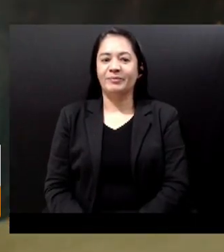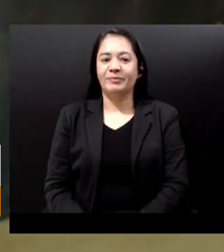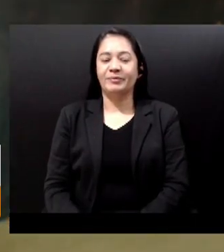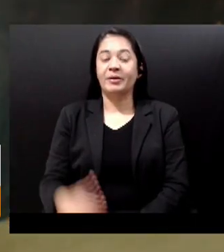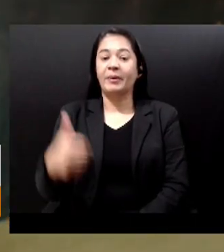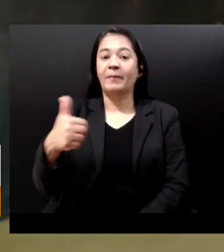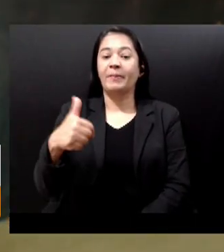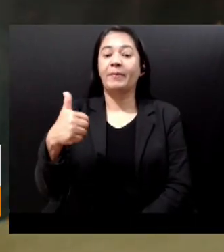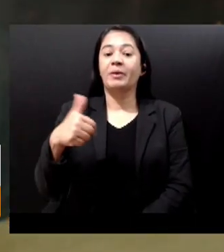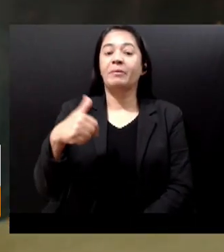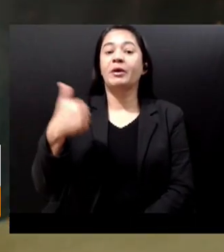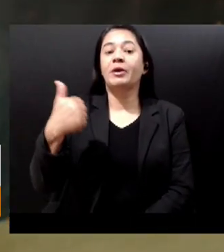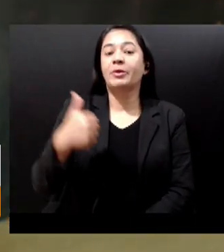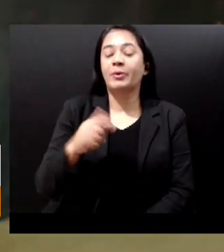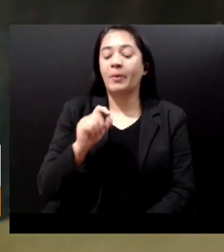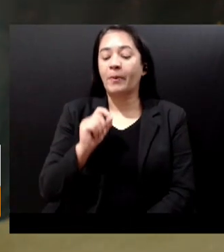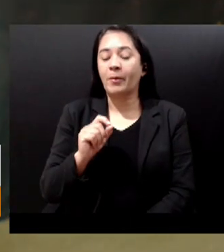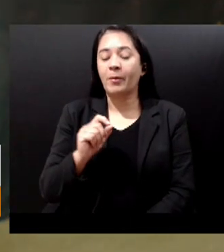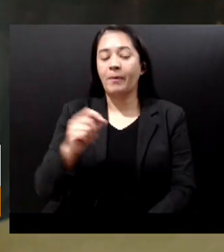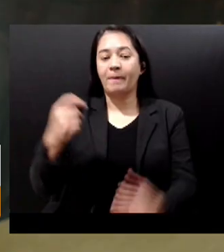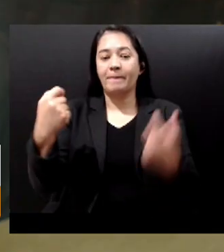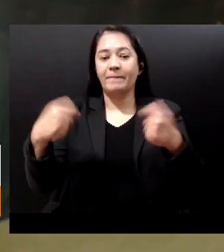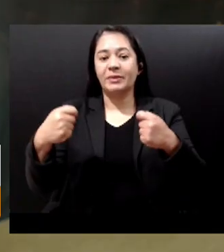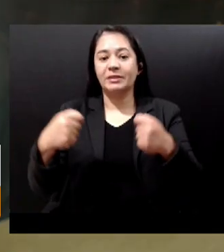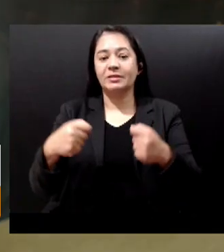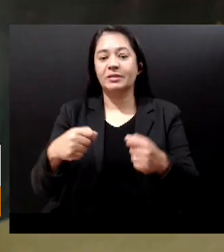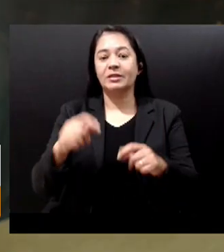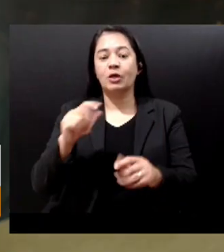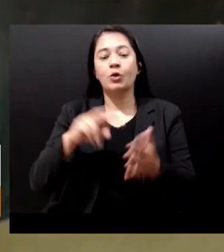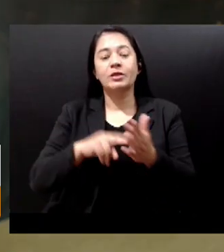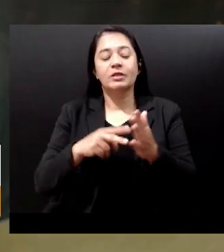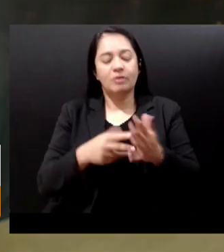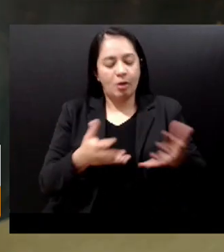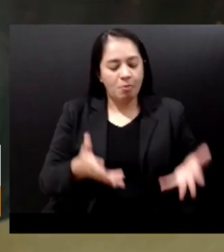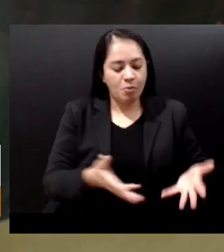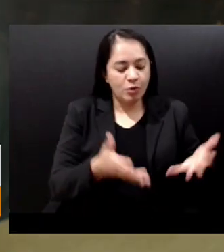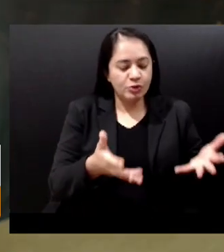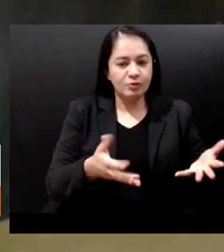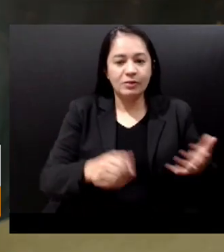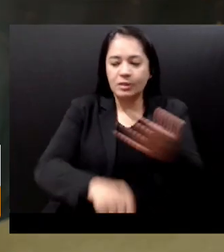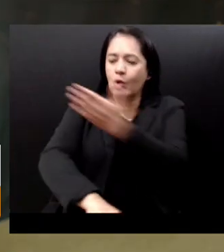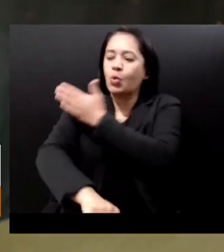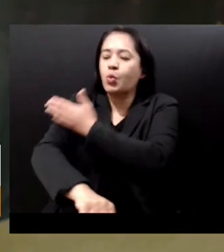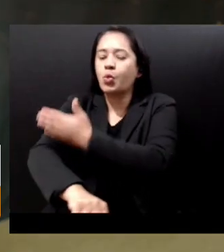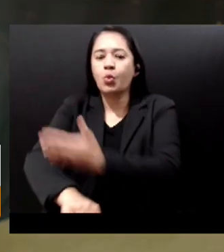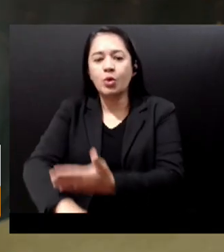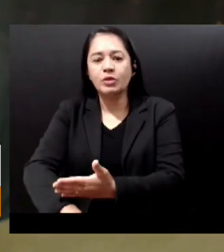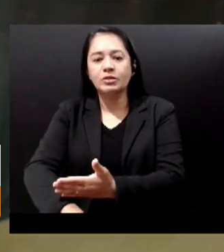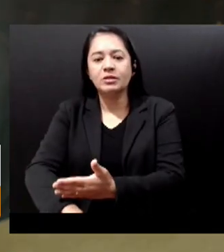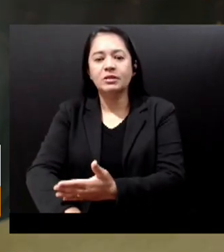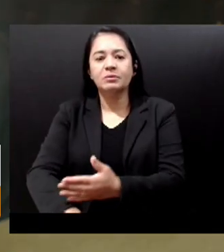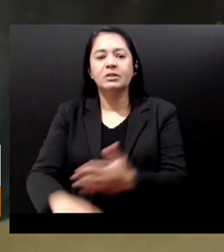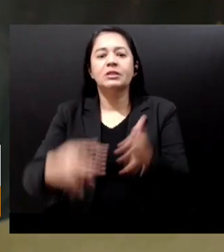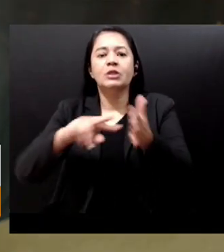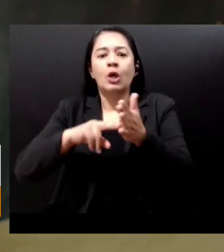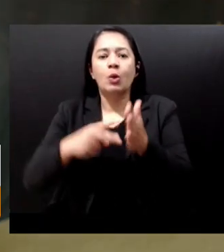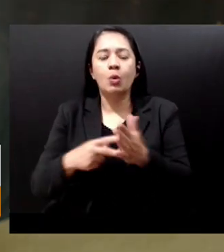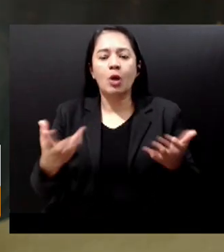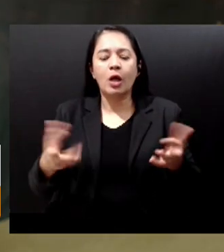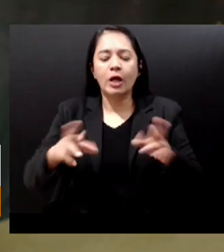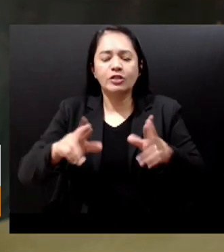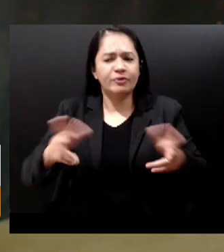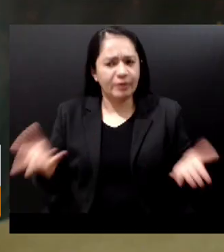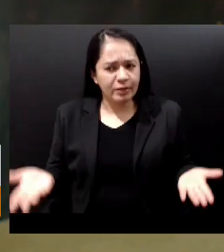e o que é disciplina. Vamos lá, Marina, explica pra gente. Motivação e disciplina, um é diferente do outro?